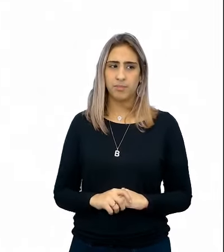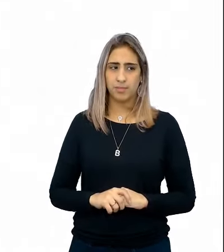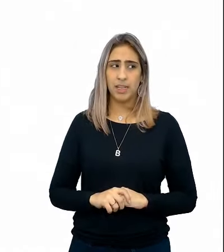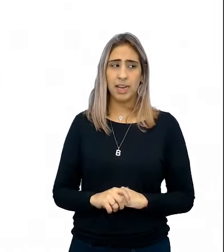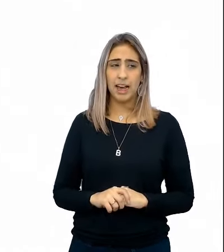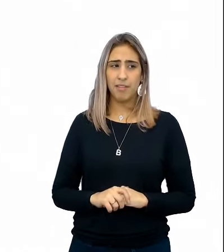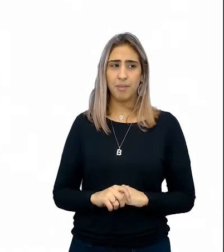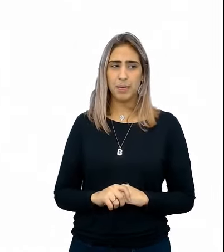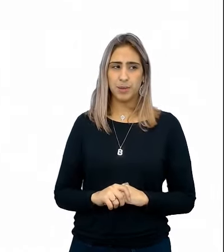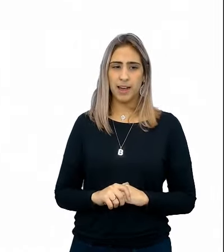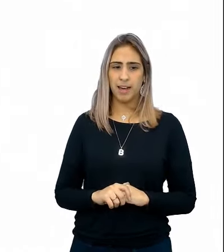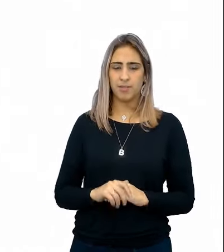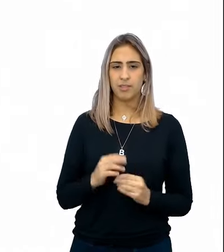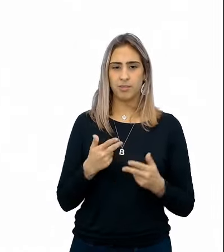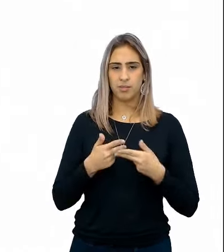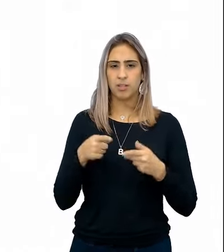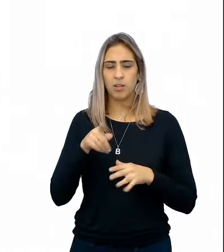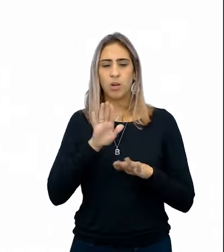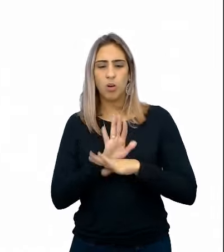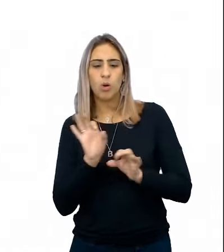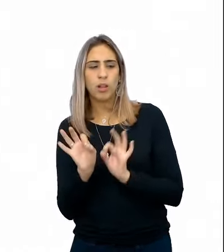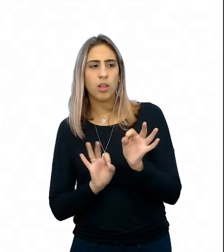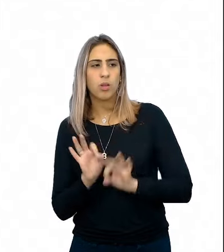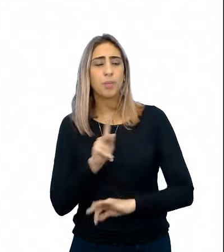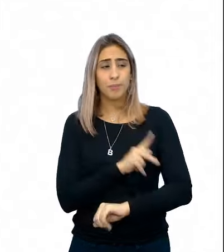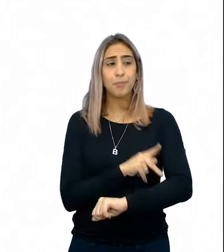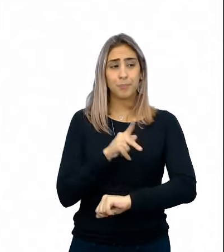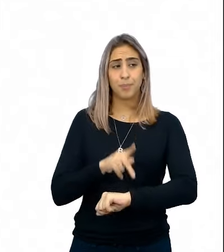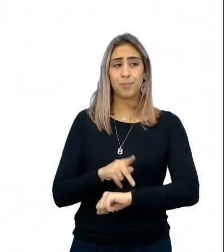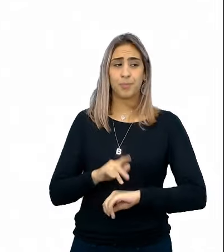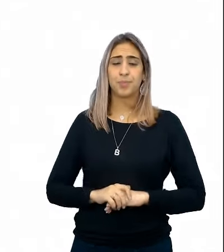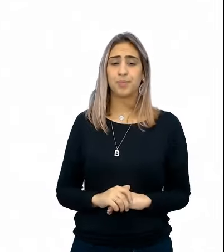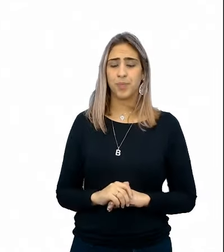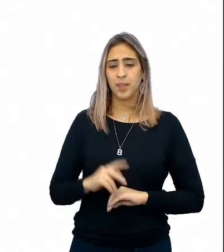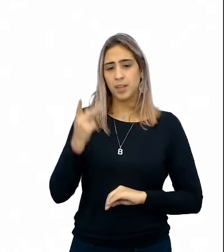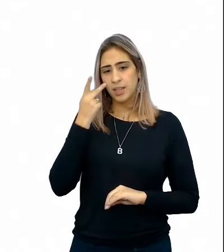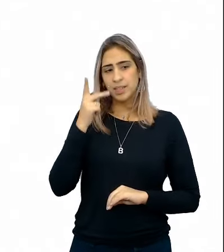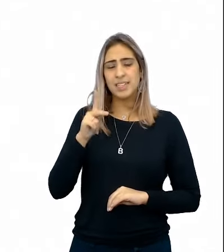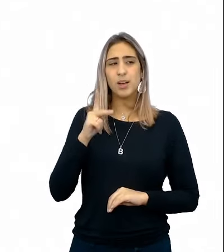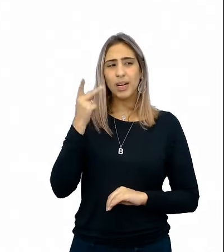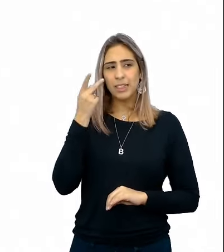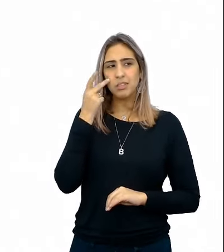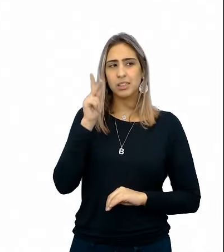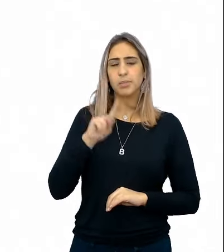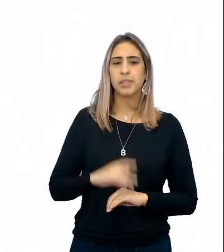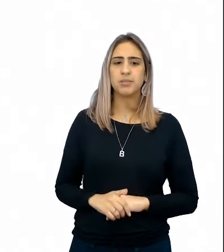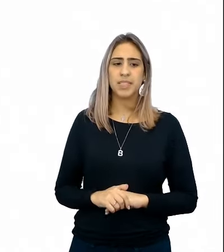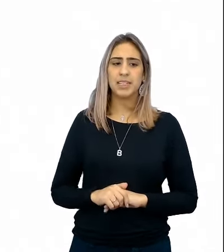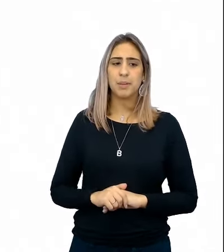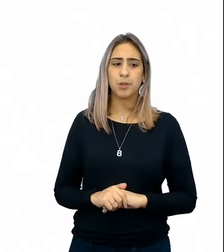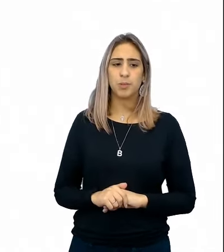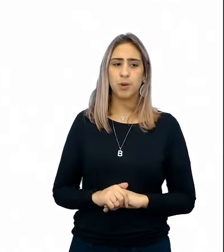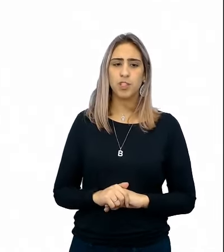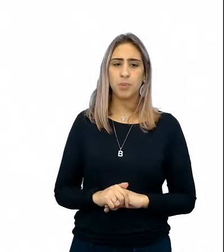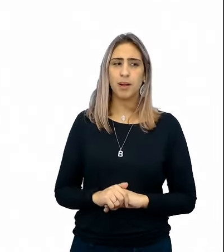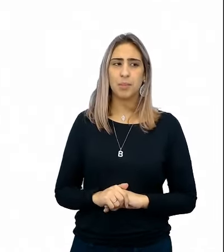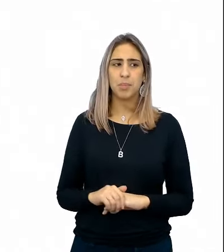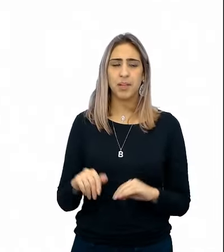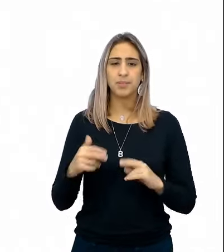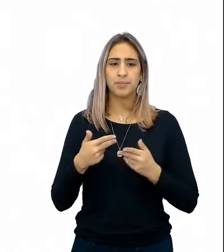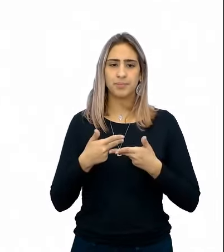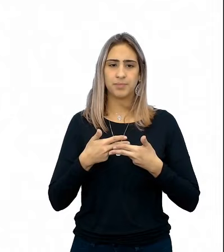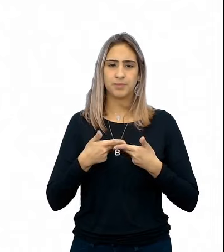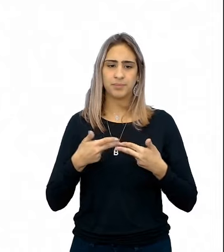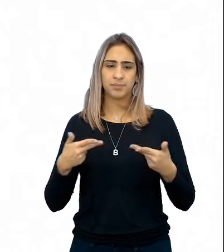converse com o seu coordenador pedagógico para que ele ajude na localização